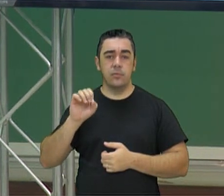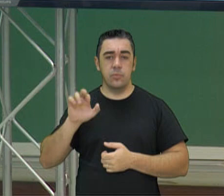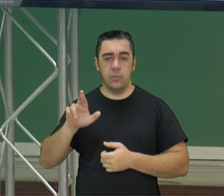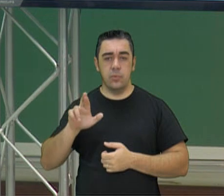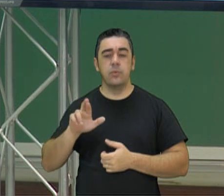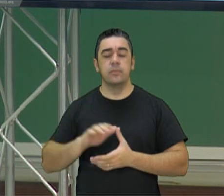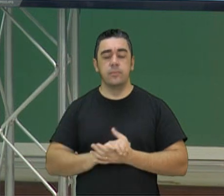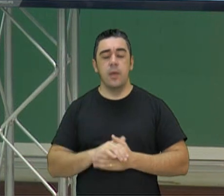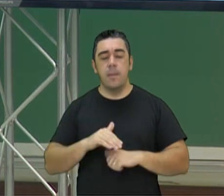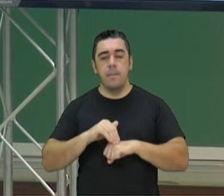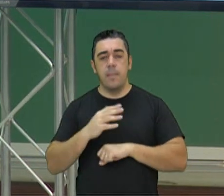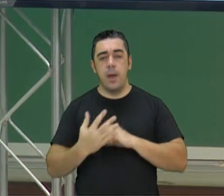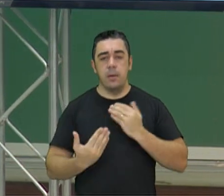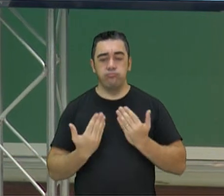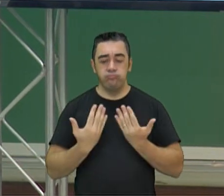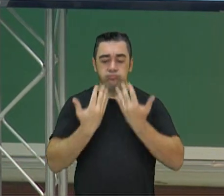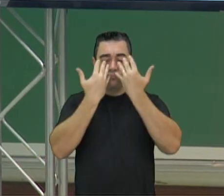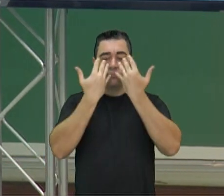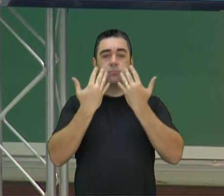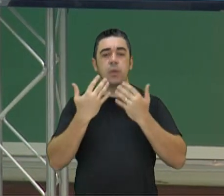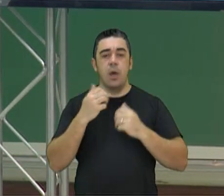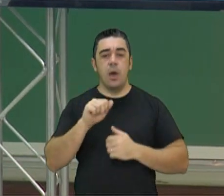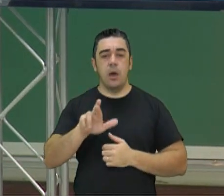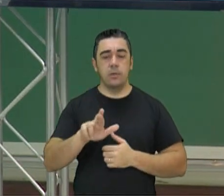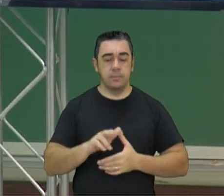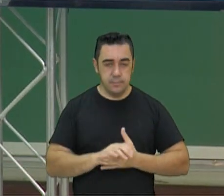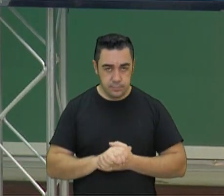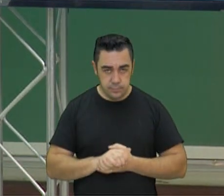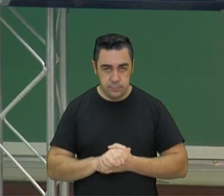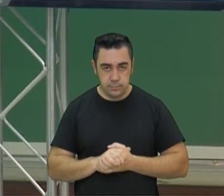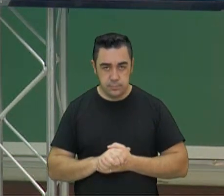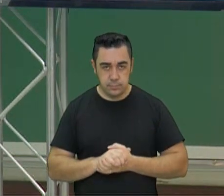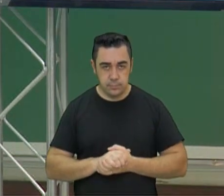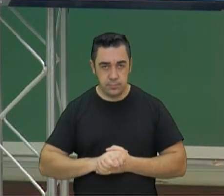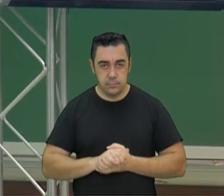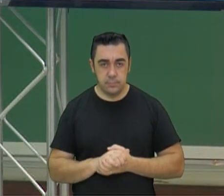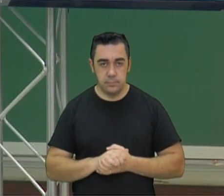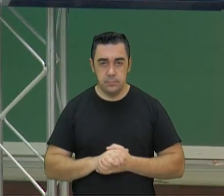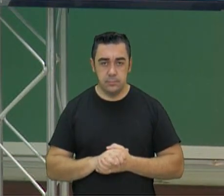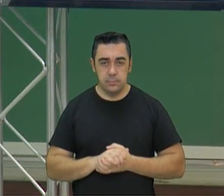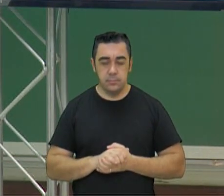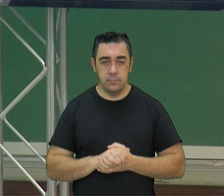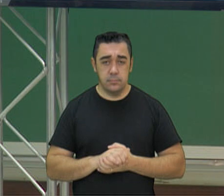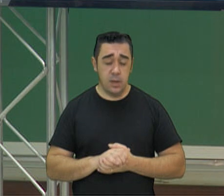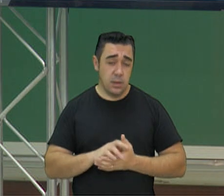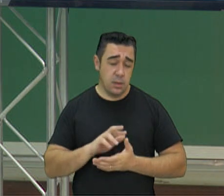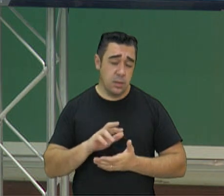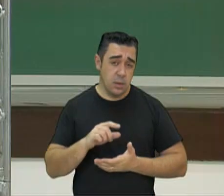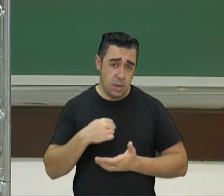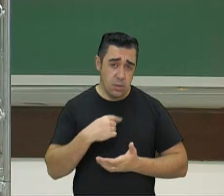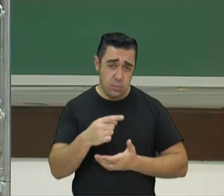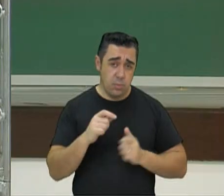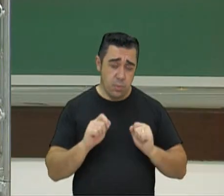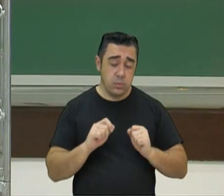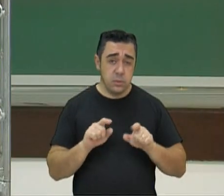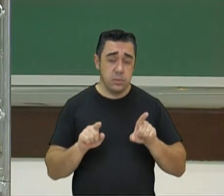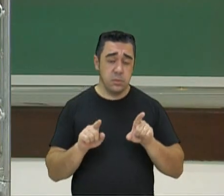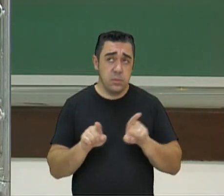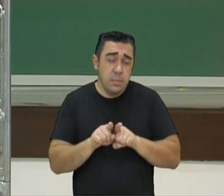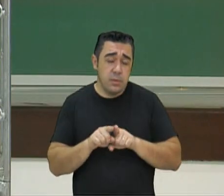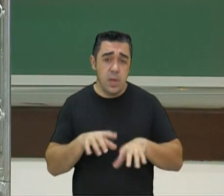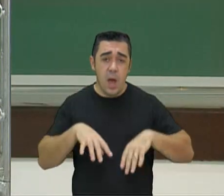de abrangência de entrada de ar nos nossos pulmões, como é colocado ali. Então, bastante utilizado também. Não que não possa respirar pela boca, né,